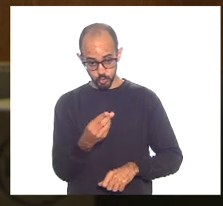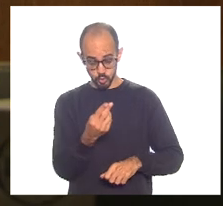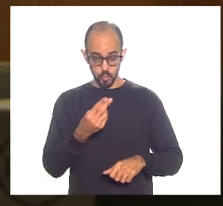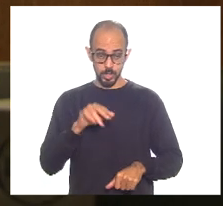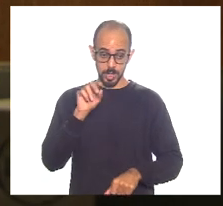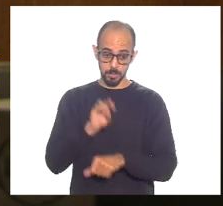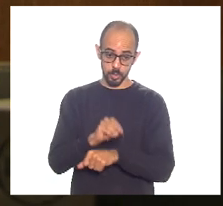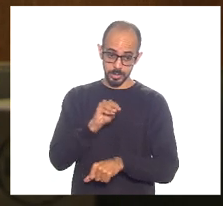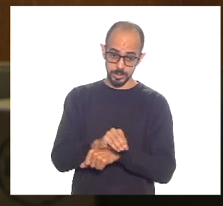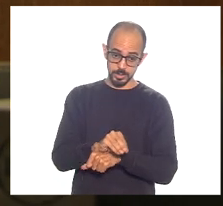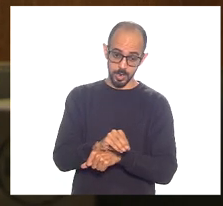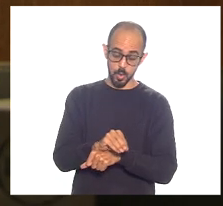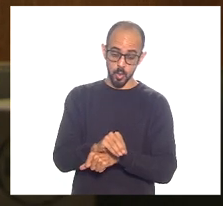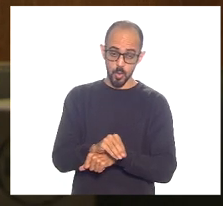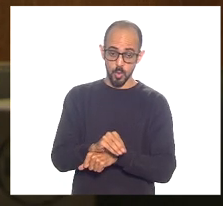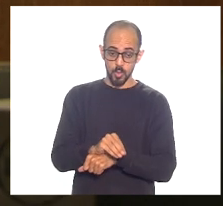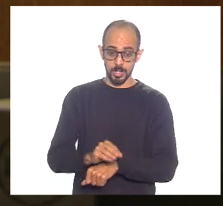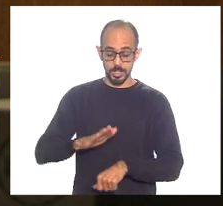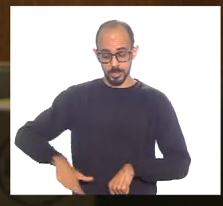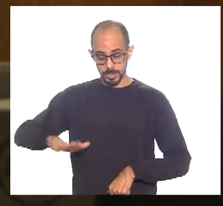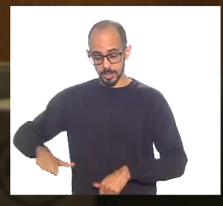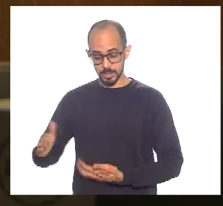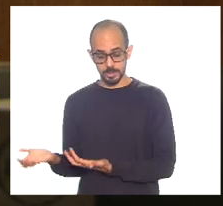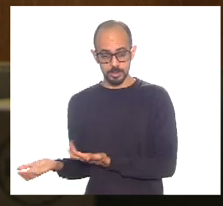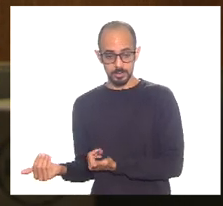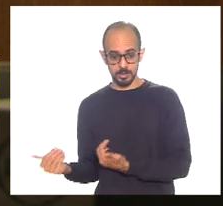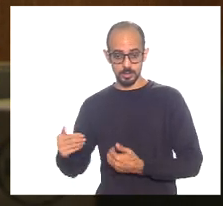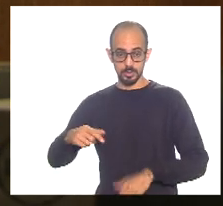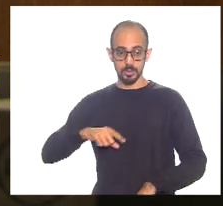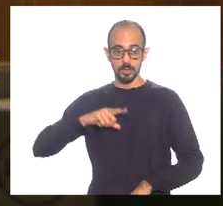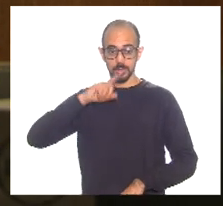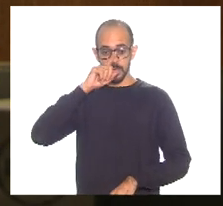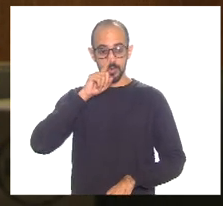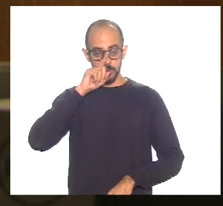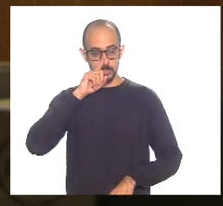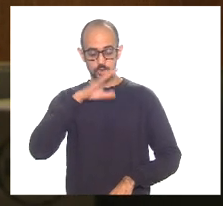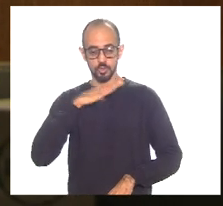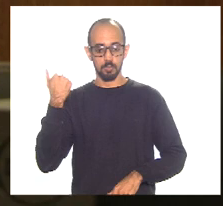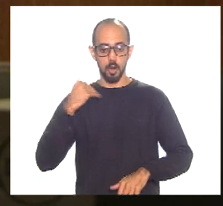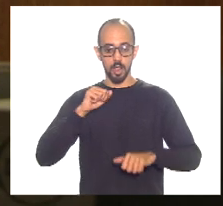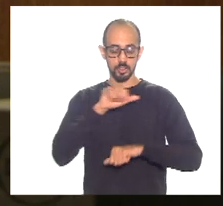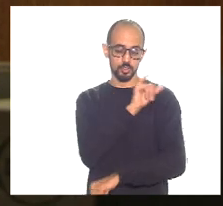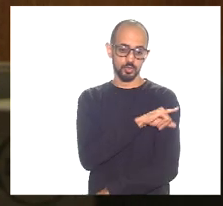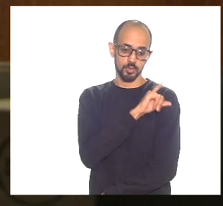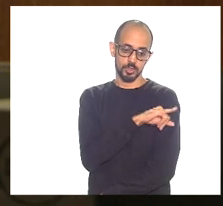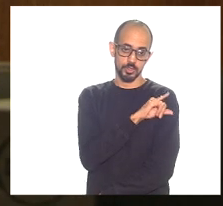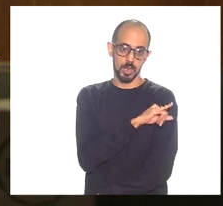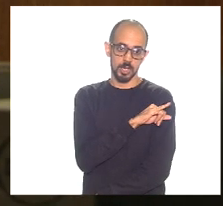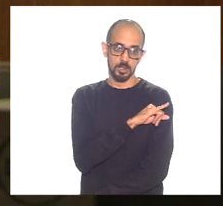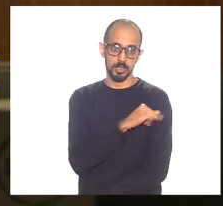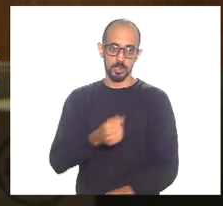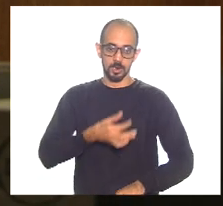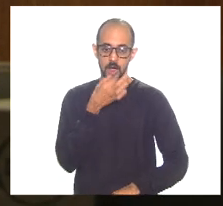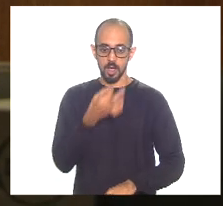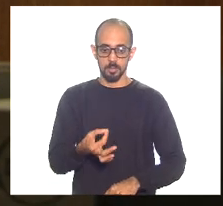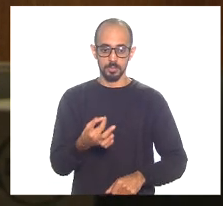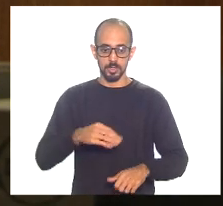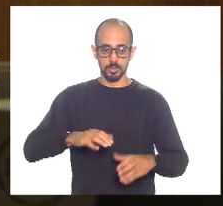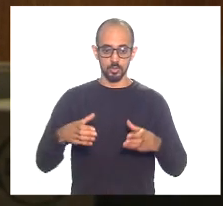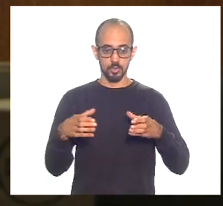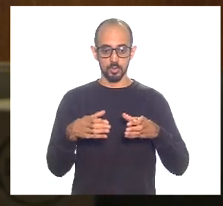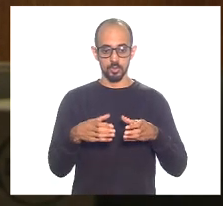e Adolescentes Ameaçados de Morte no Estado do Rio de Janeiro e dá outras providências. Pareceres da Comissão de Constituição e Justiça pela constitucionalidade